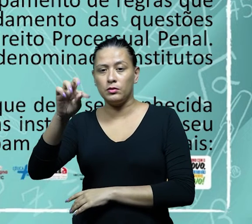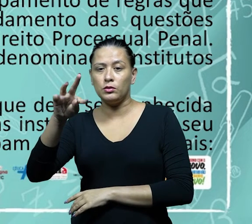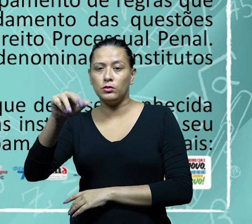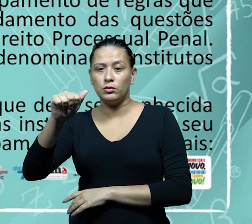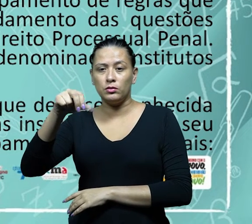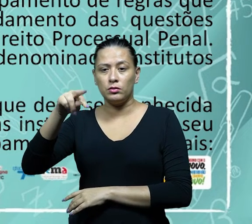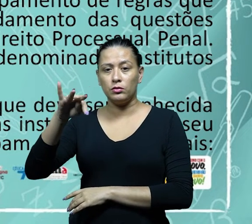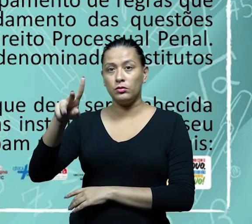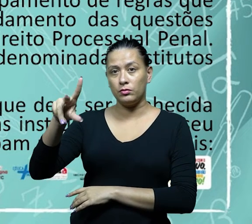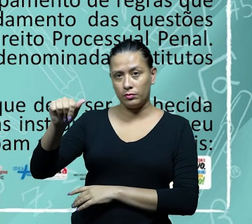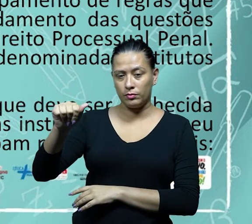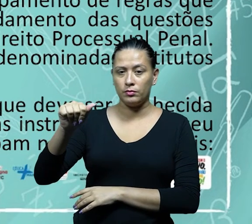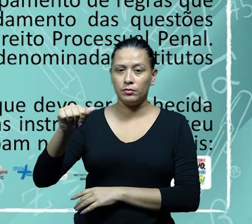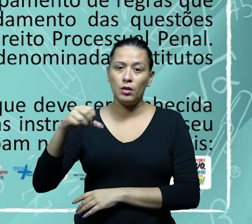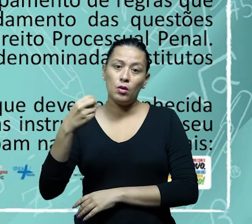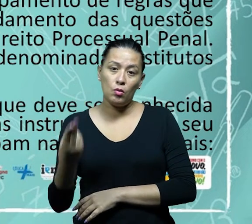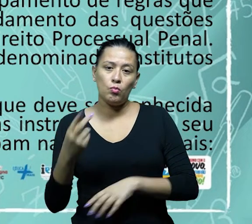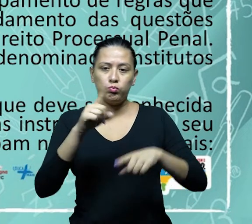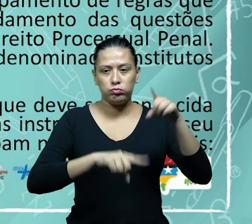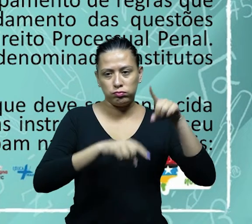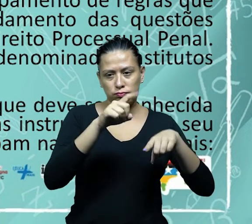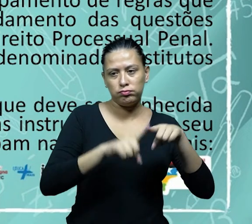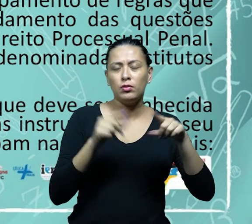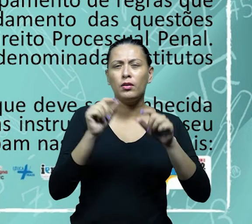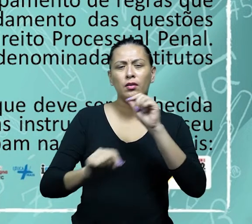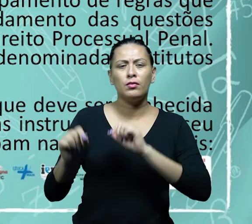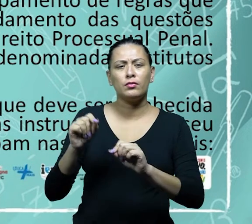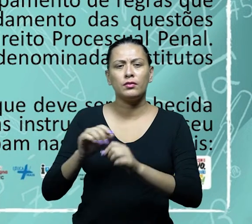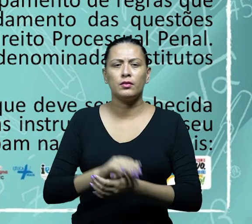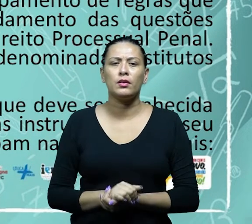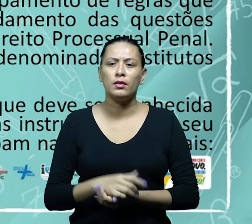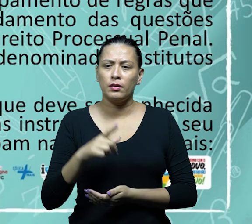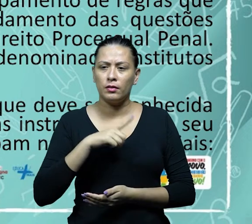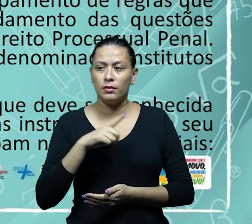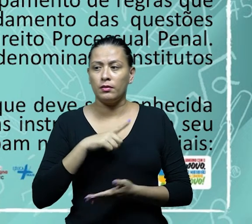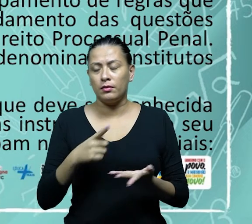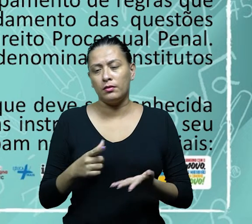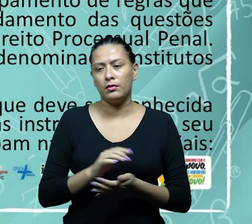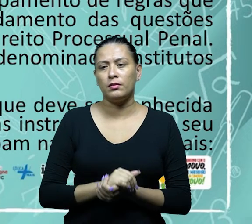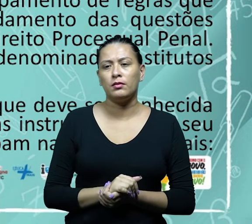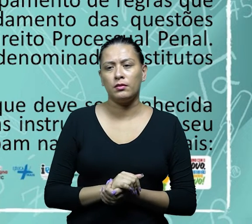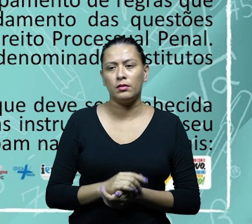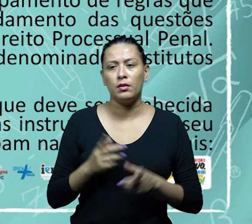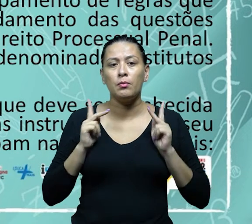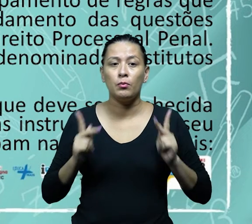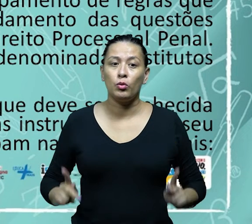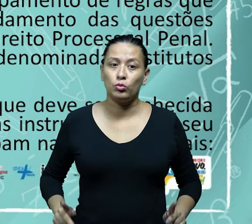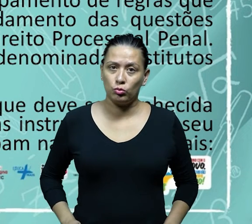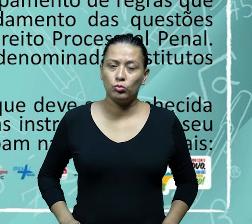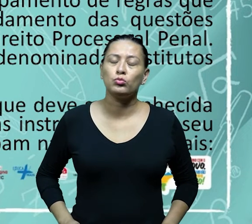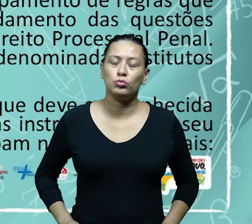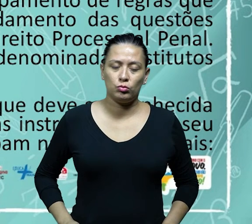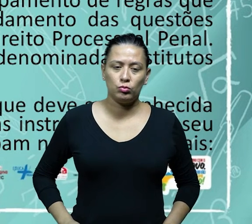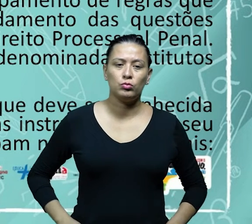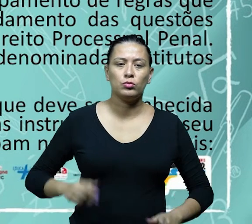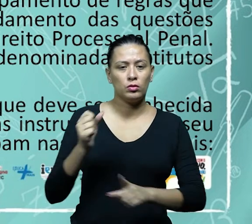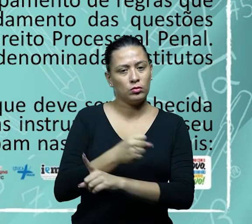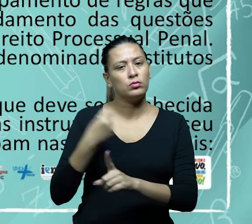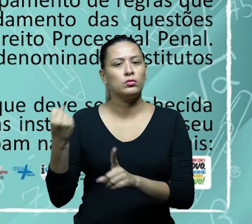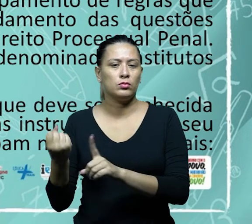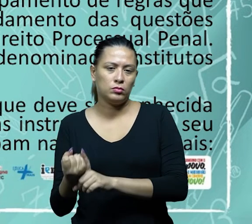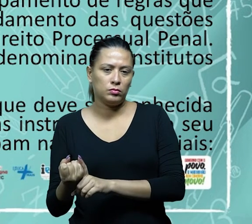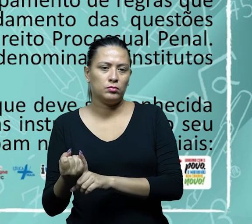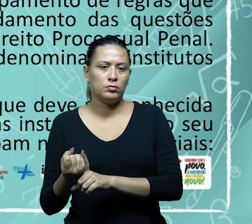né é essa lei substantiva ou material é aquela que reúne de Fato né normas de conduta